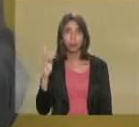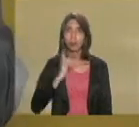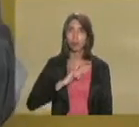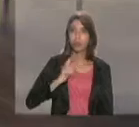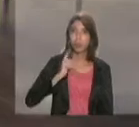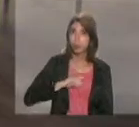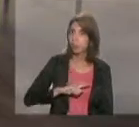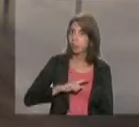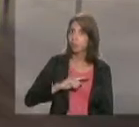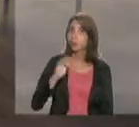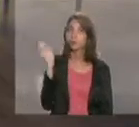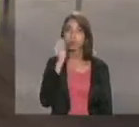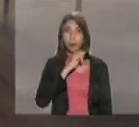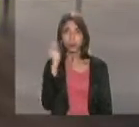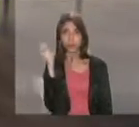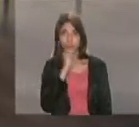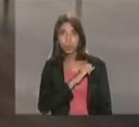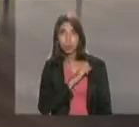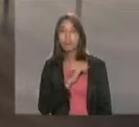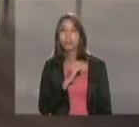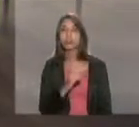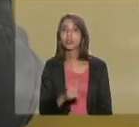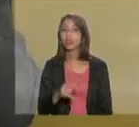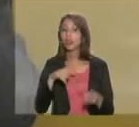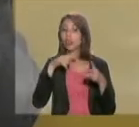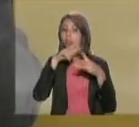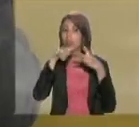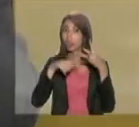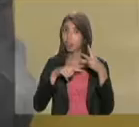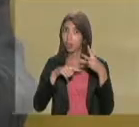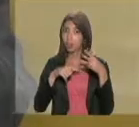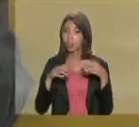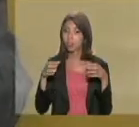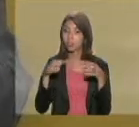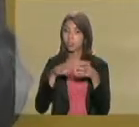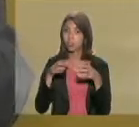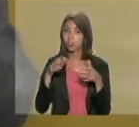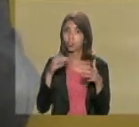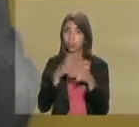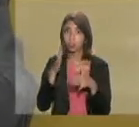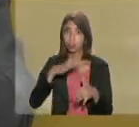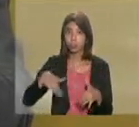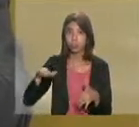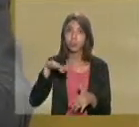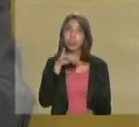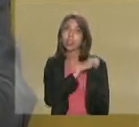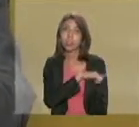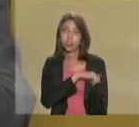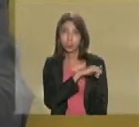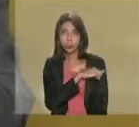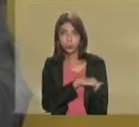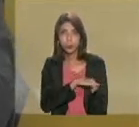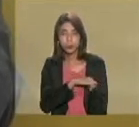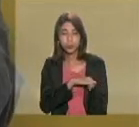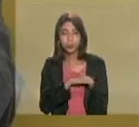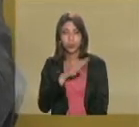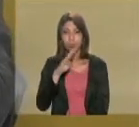Botafogo, Flamengo e Fluminense são 3 bairros da zona sul do Rio.